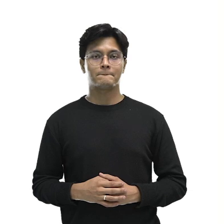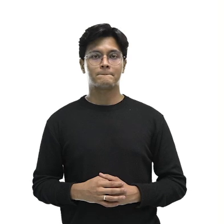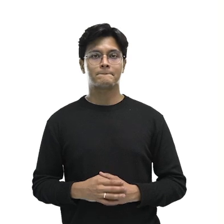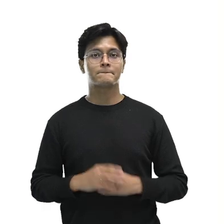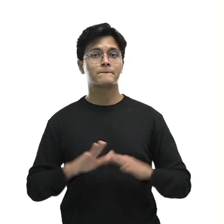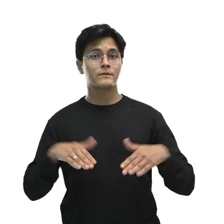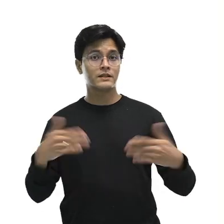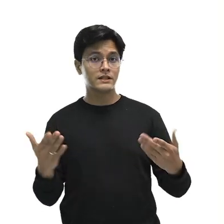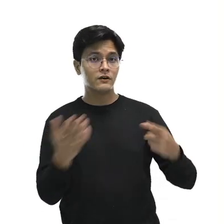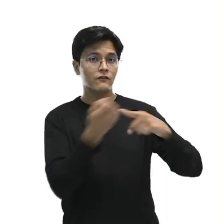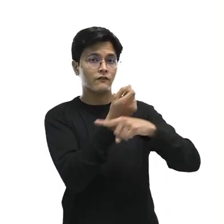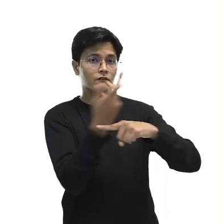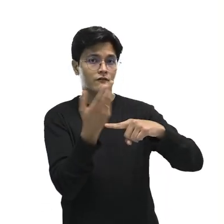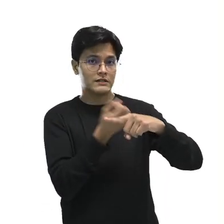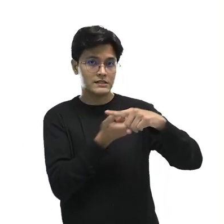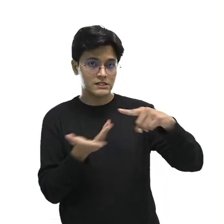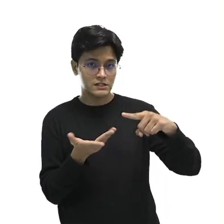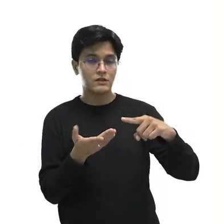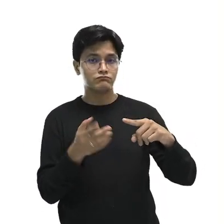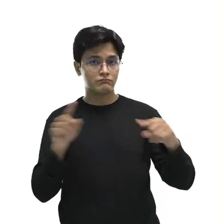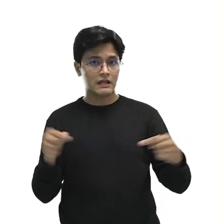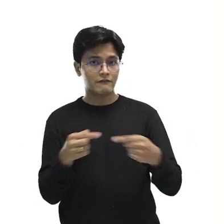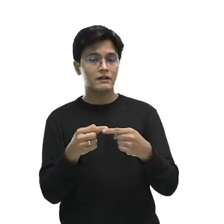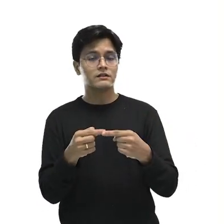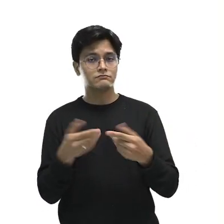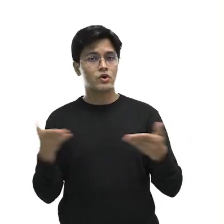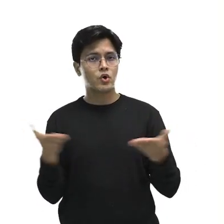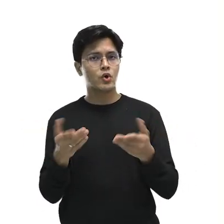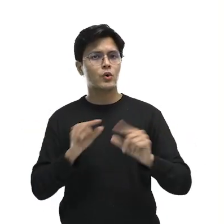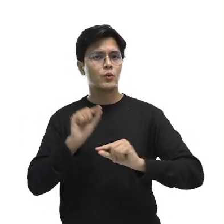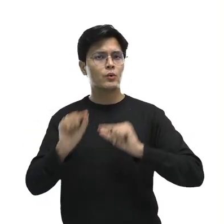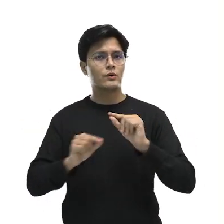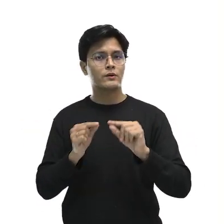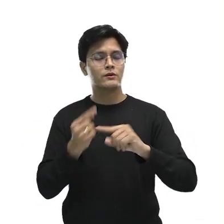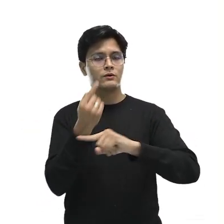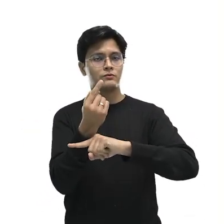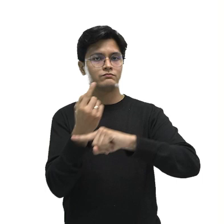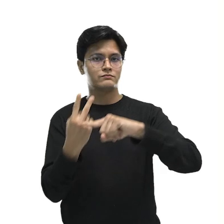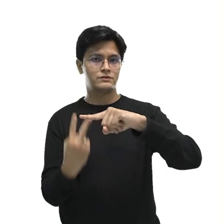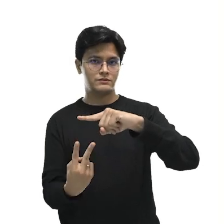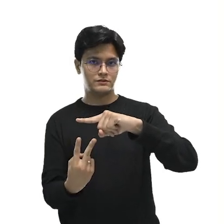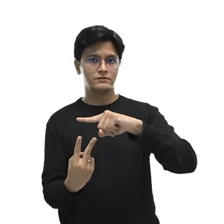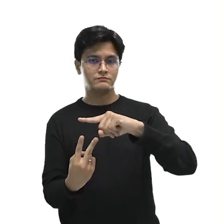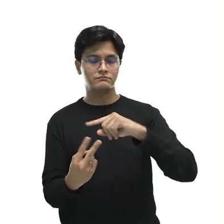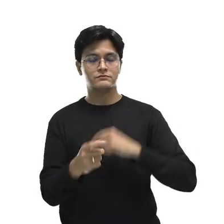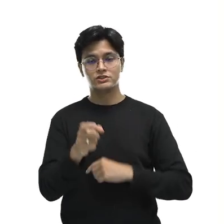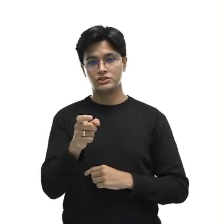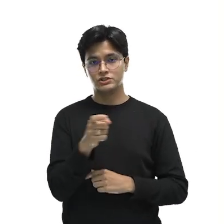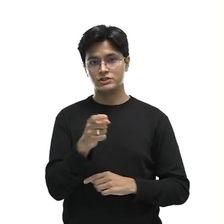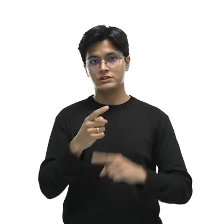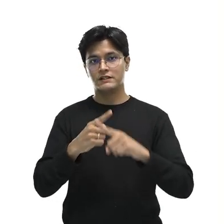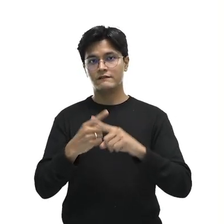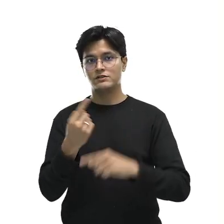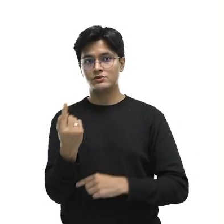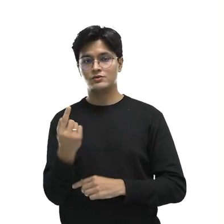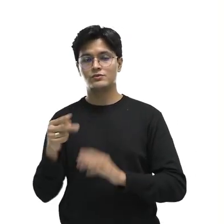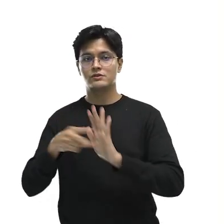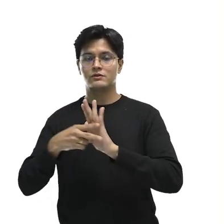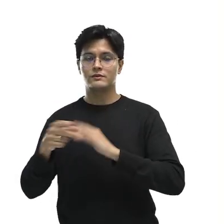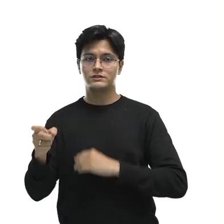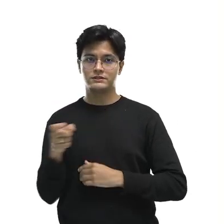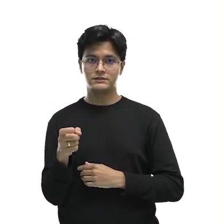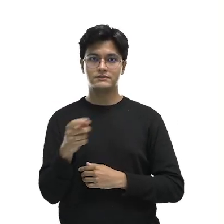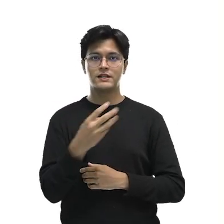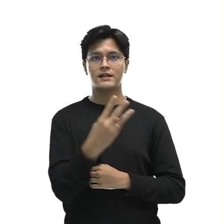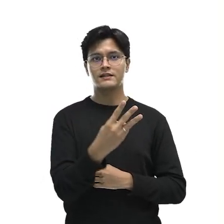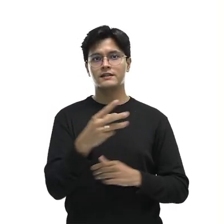a fração equivalente que nós temos agora é a fração 1 sobre 2. X vezes 1 é igual a x, e 3 vezes 2